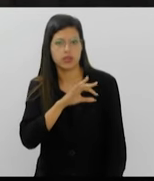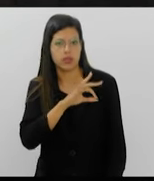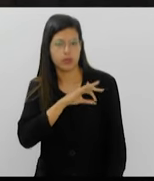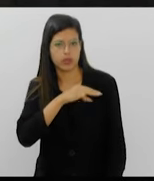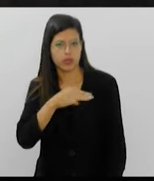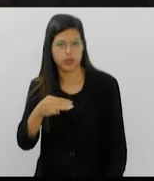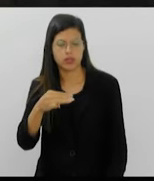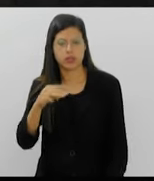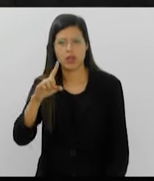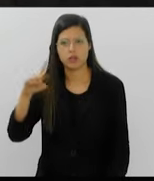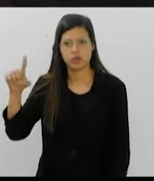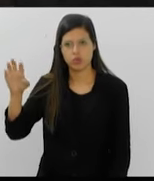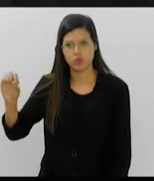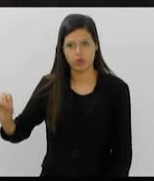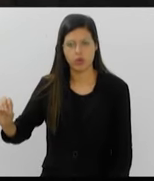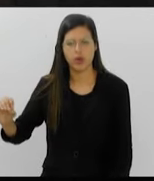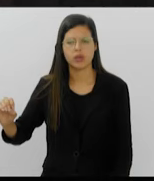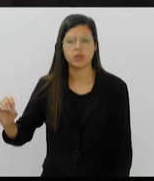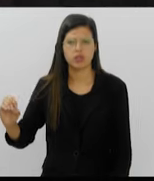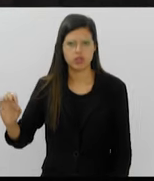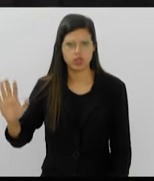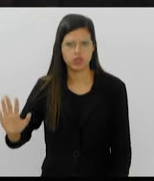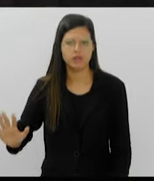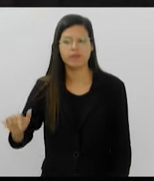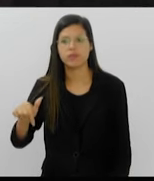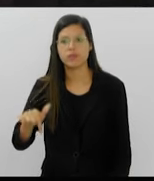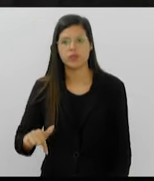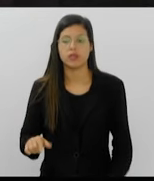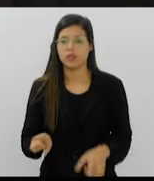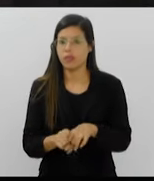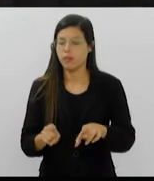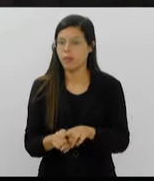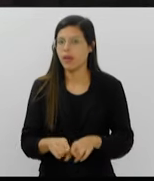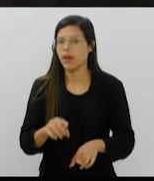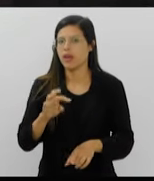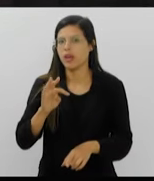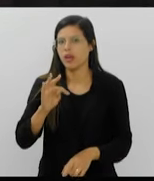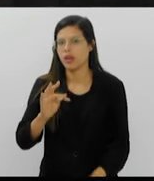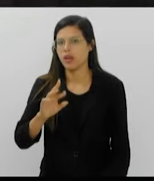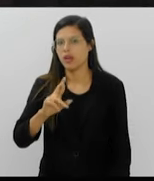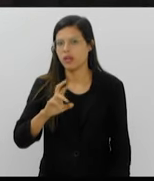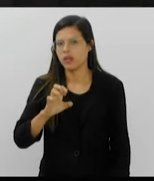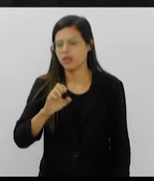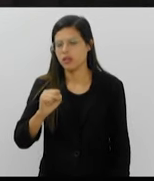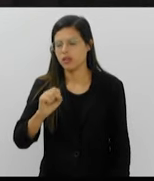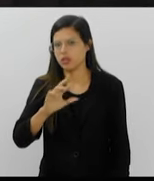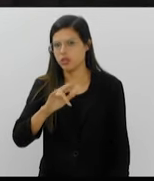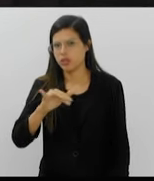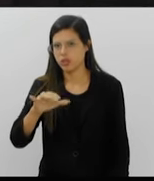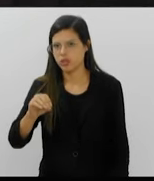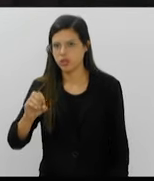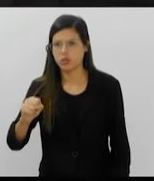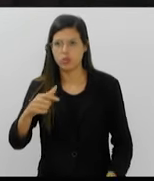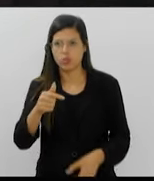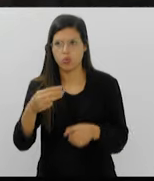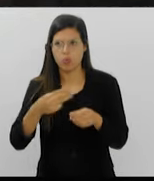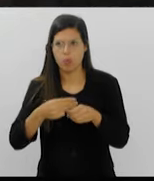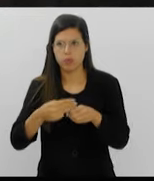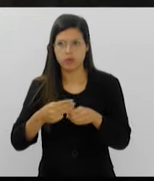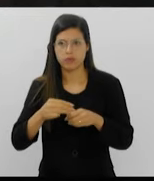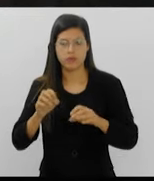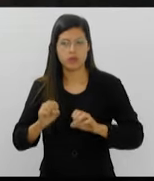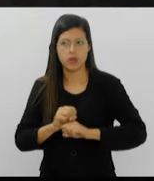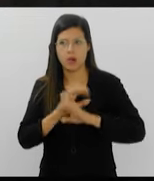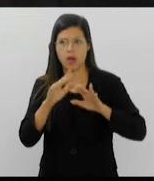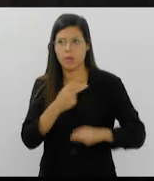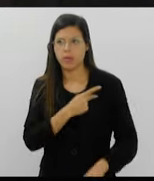Janeiro. Recebi esse vídeo da operação ilegal da PM em Três Rios, entre outros municípios. Deixando claro aqui, presidente,